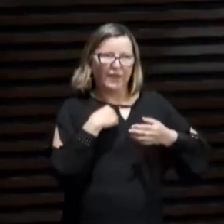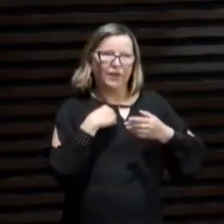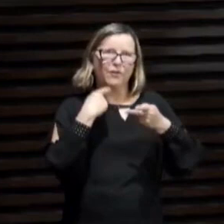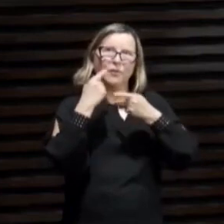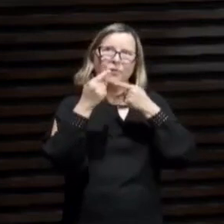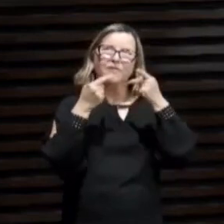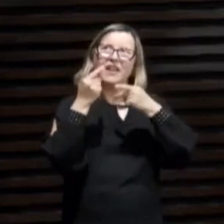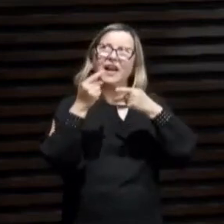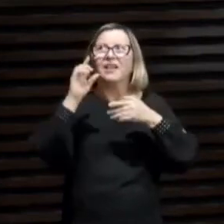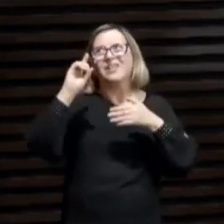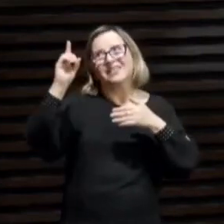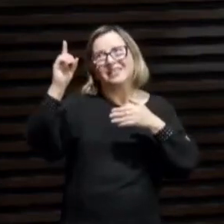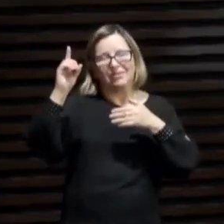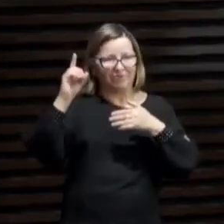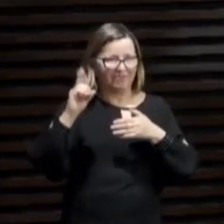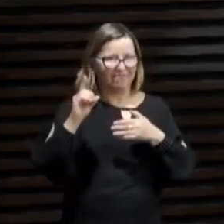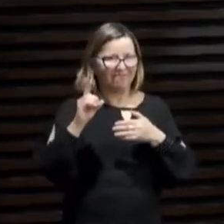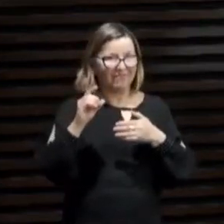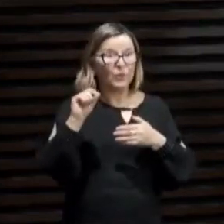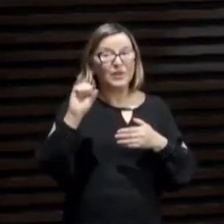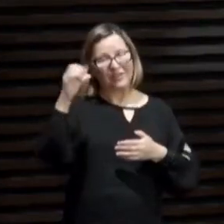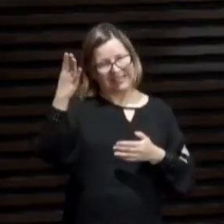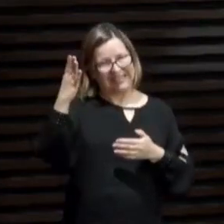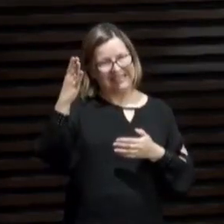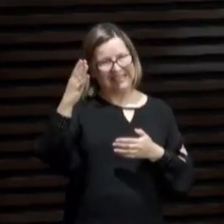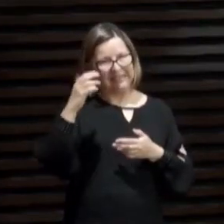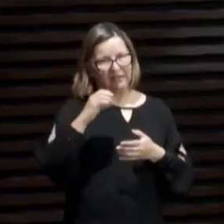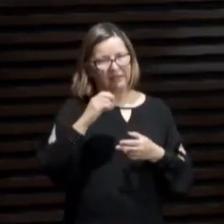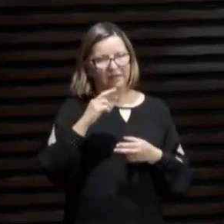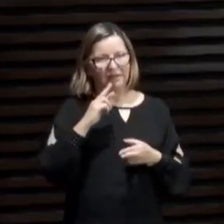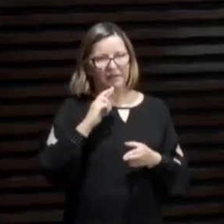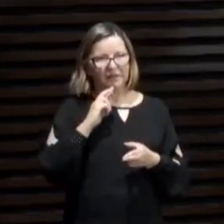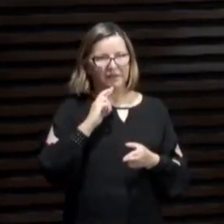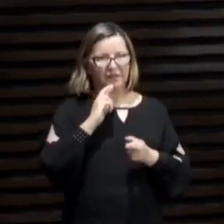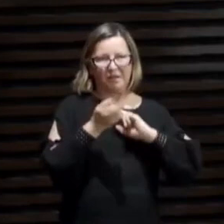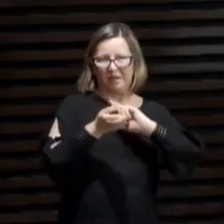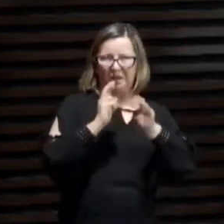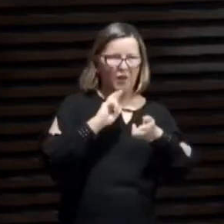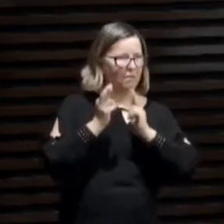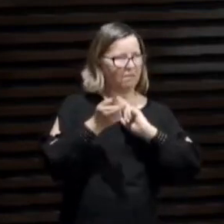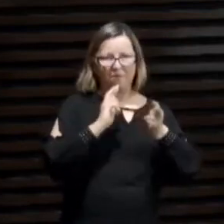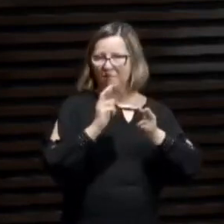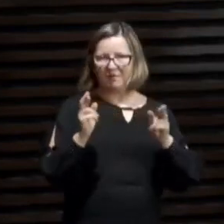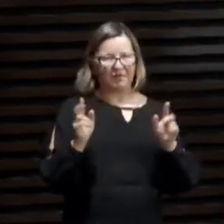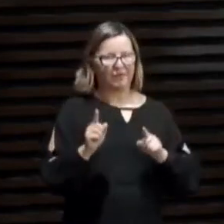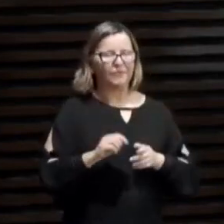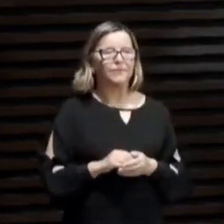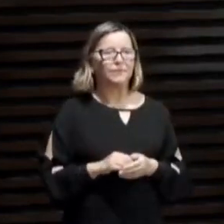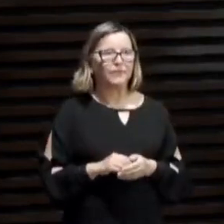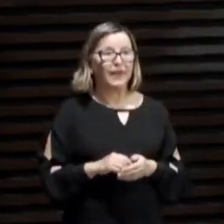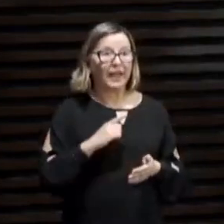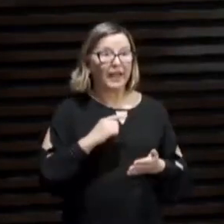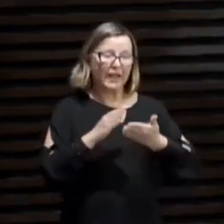Então existe uma diferença. Você vai encontrar vários salmos na Bíblia de lamentação. Você vai encontrar um livro chamado